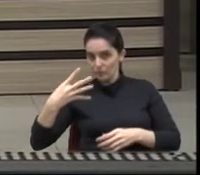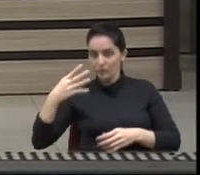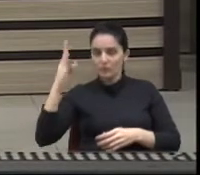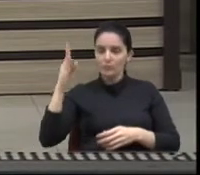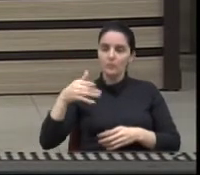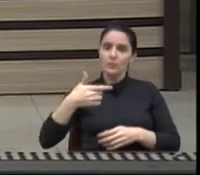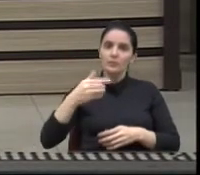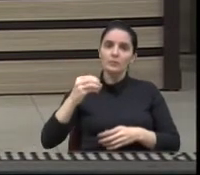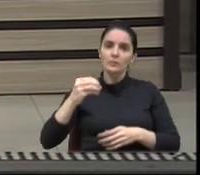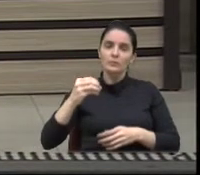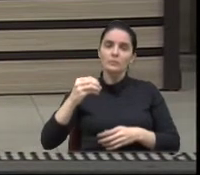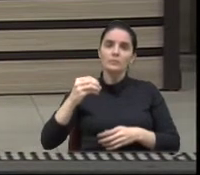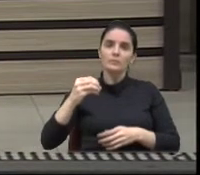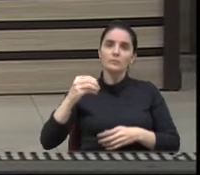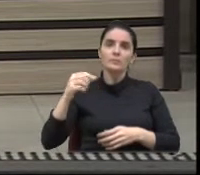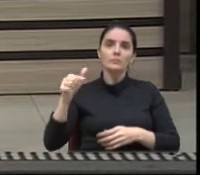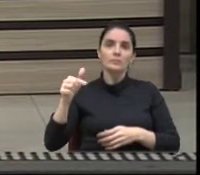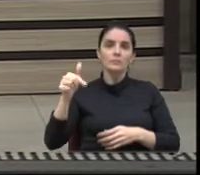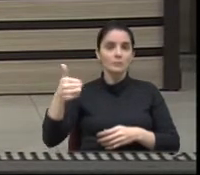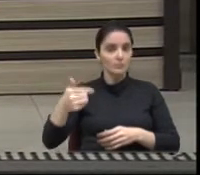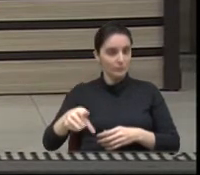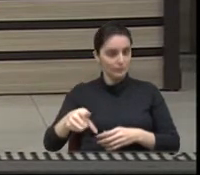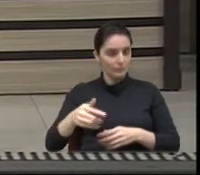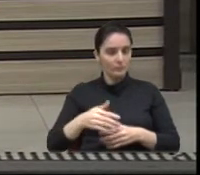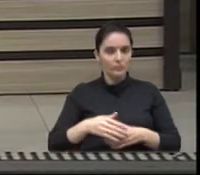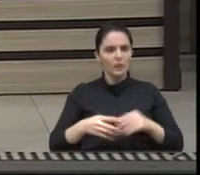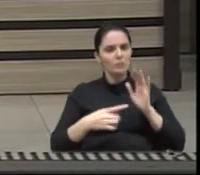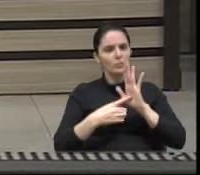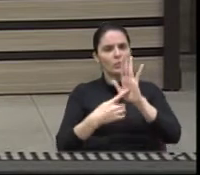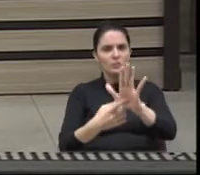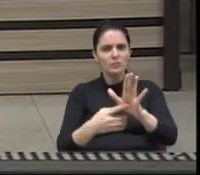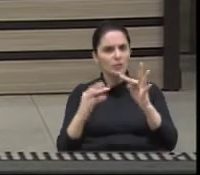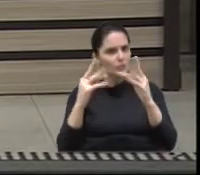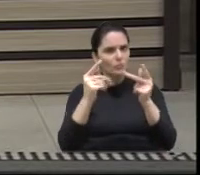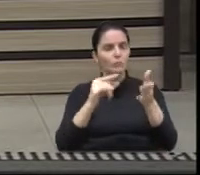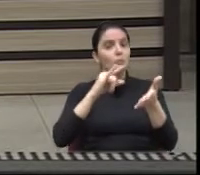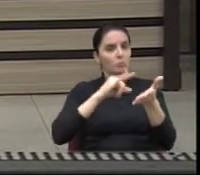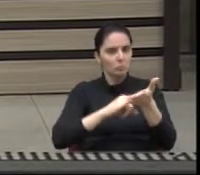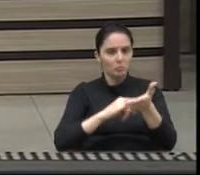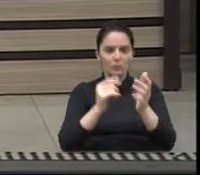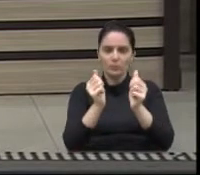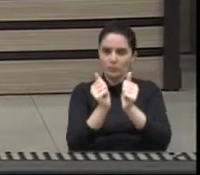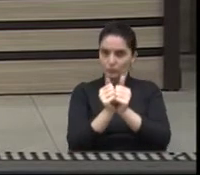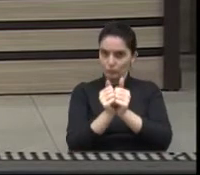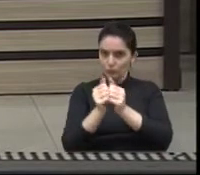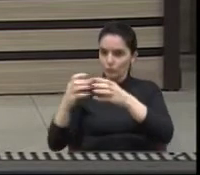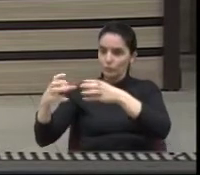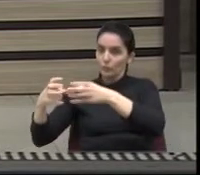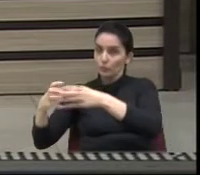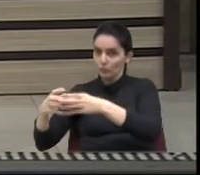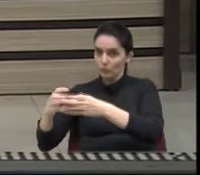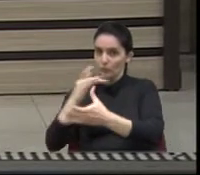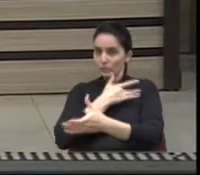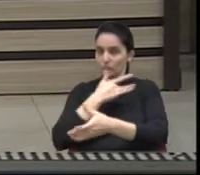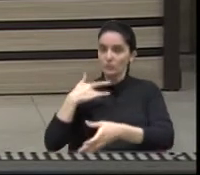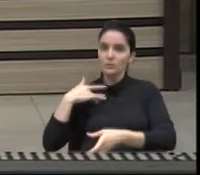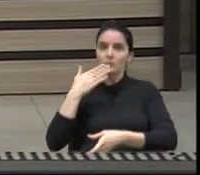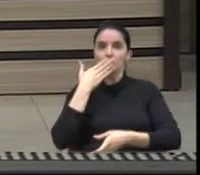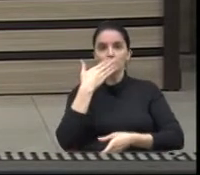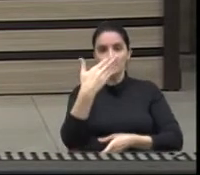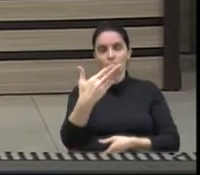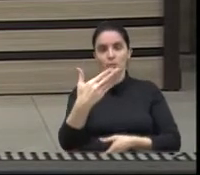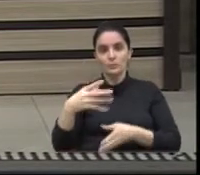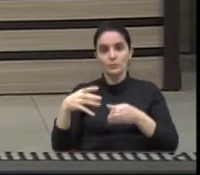204/2007. Diante dos fatos apresentados e dos documentos entregues à Comissão de Saúde, solicitamos a abertura de